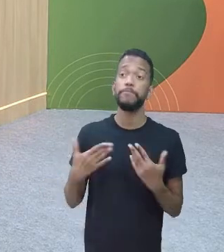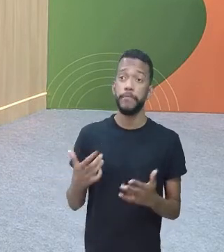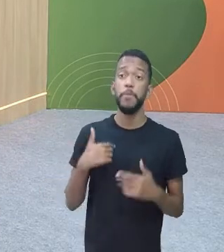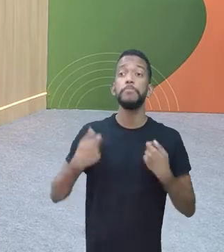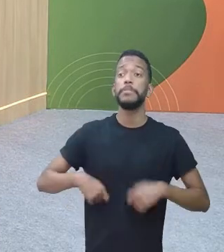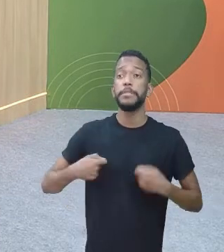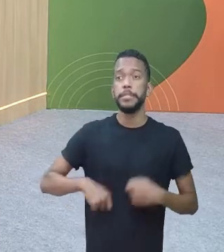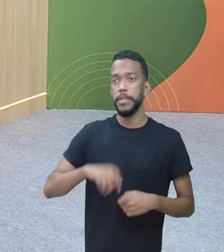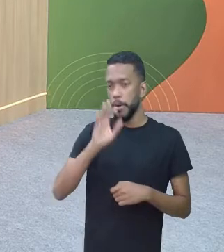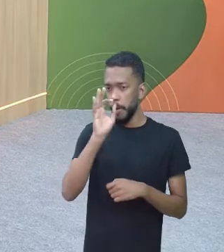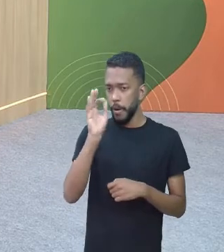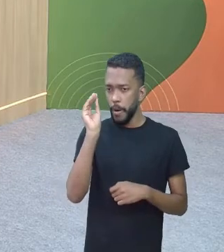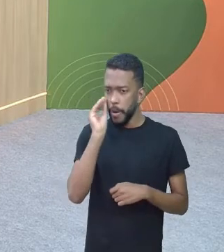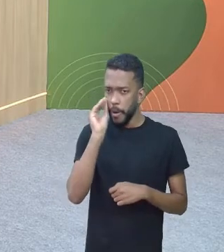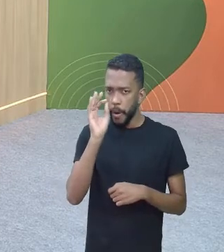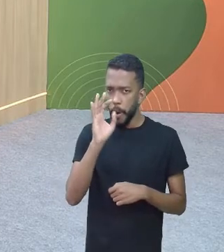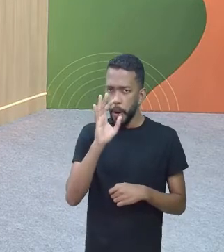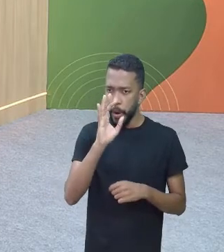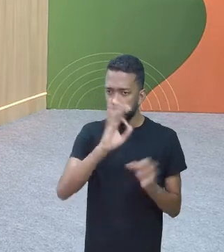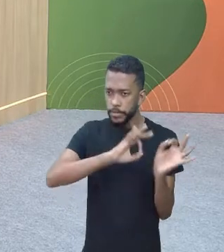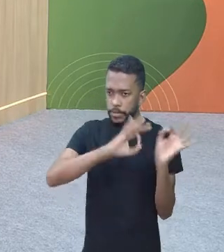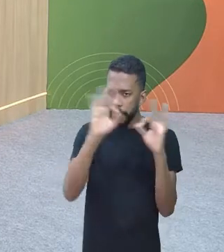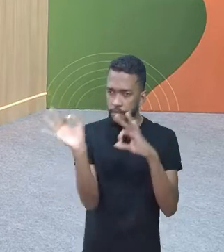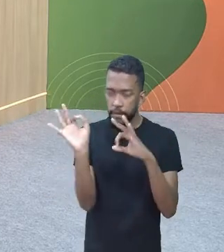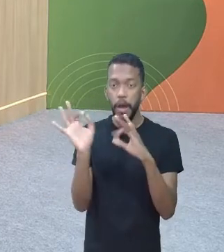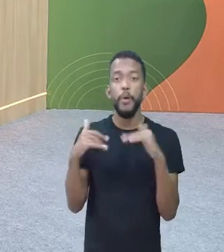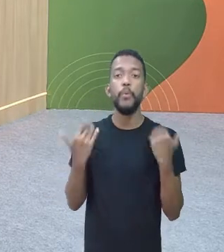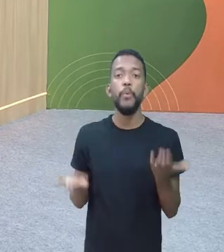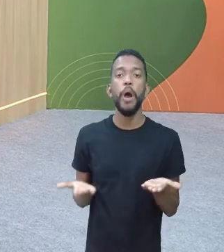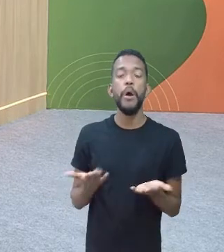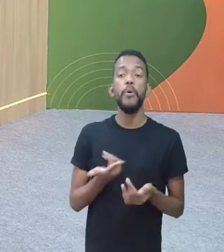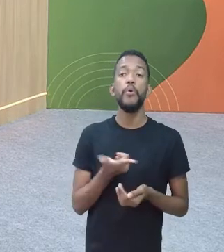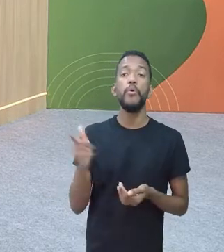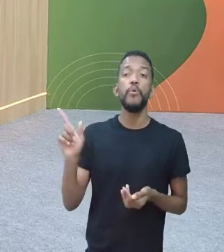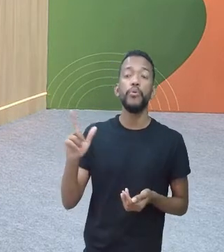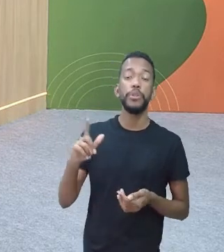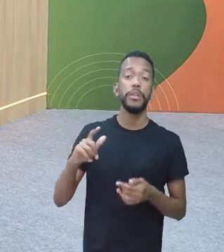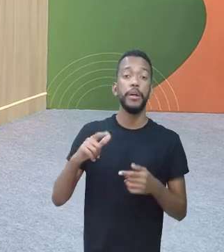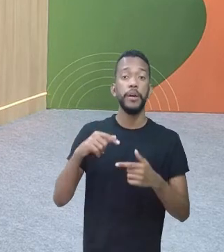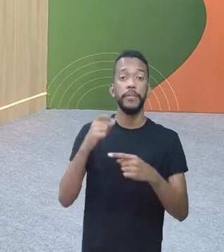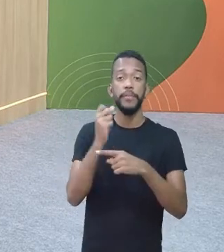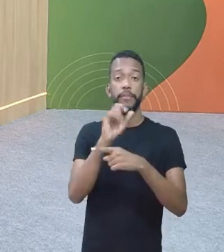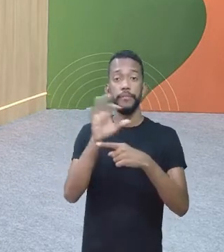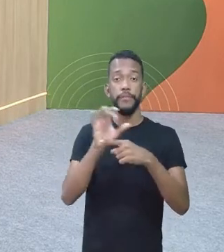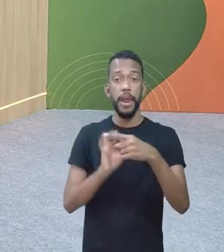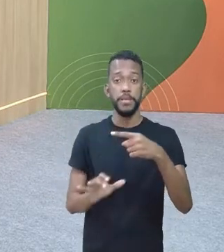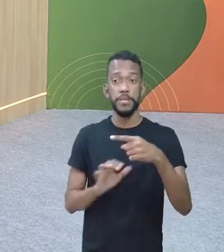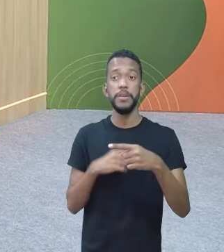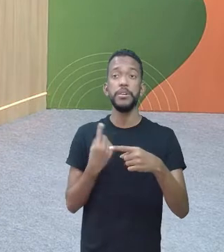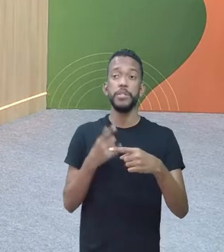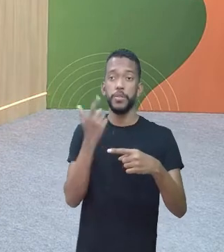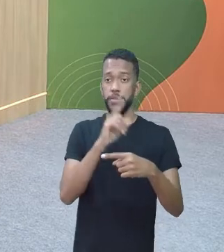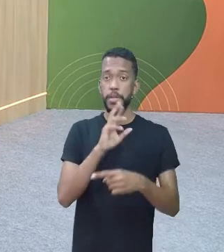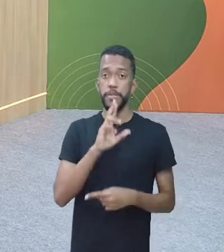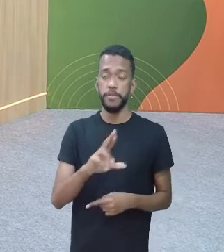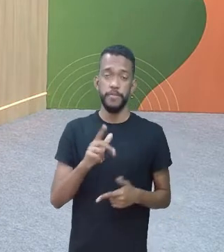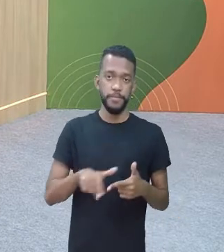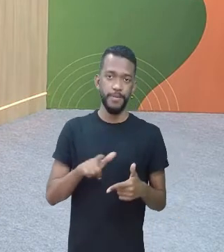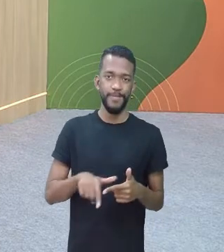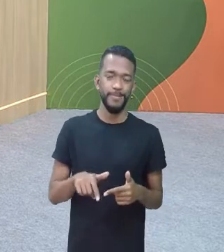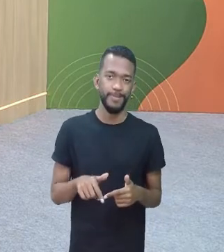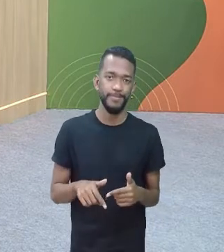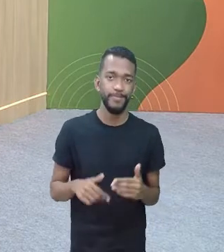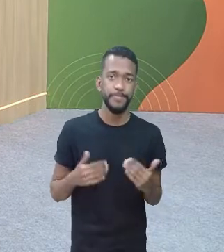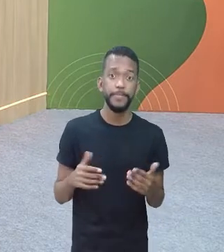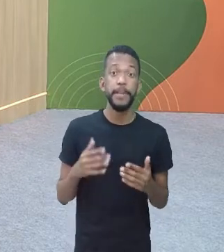precisei observar a outra fração e depois, com essa daqui, a gente conseguiu resolver esse problema, tá bom? Preste